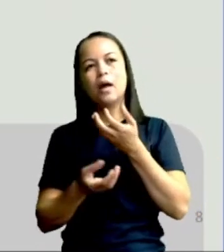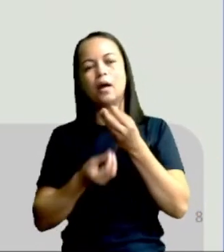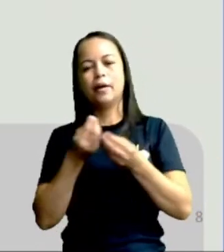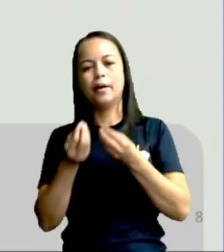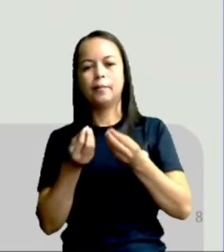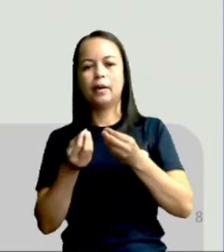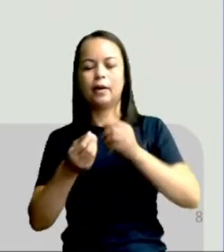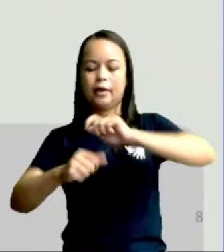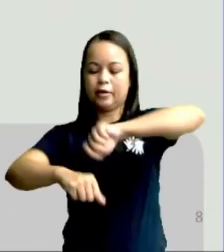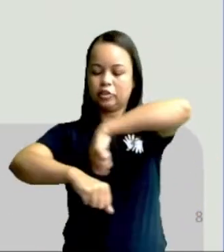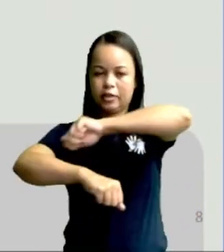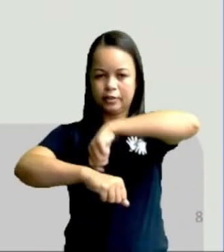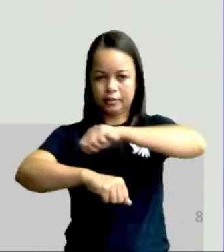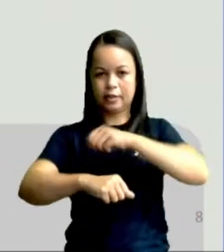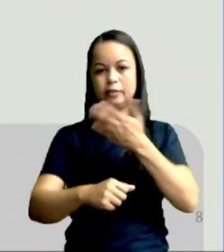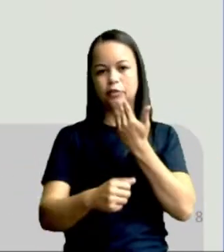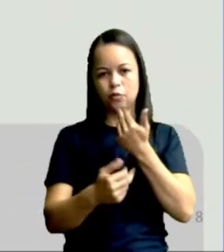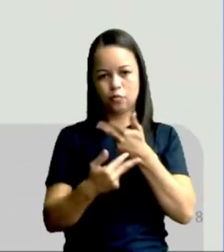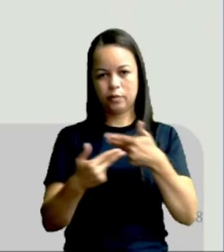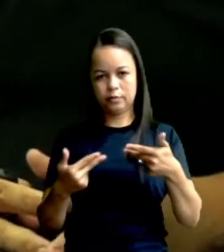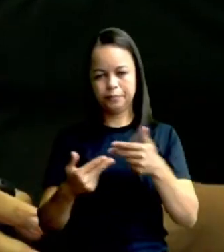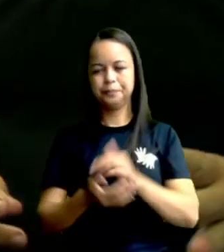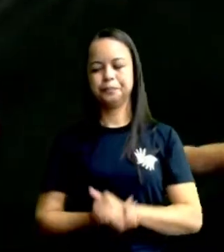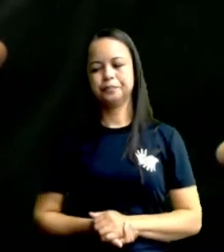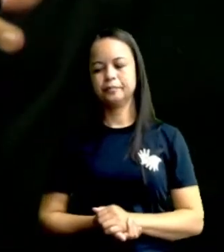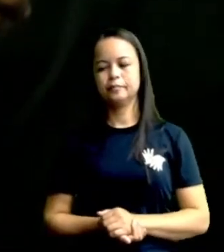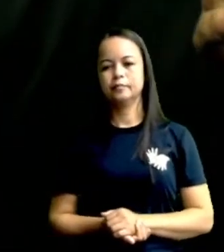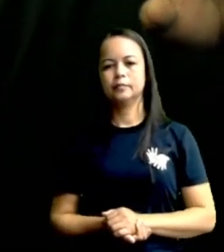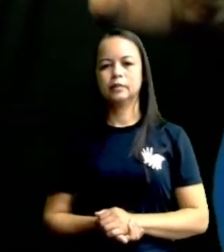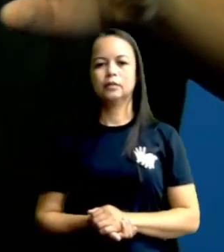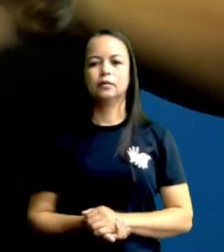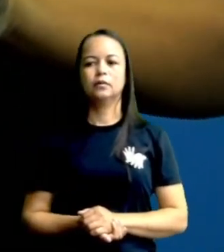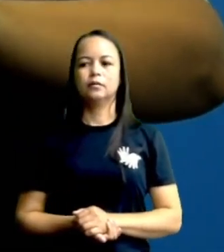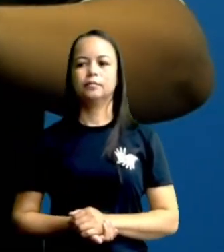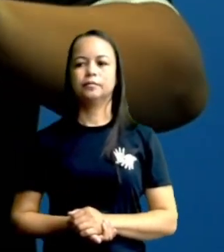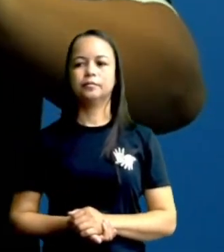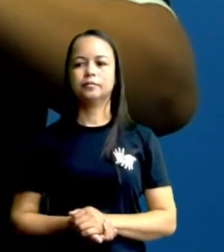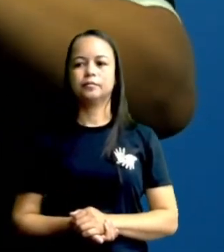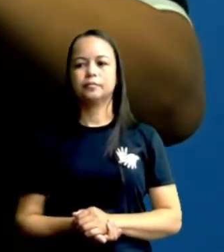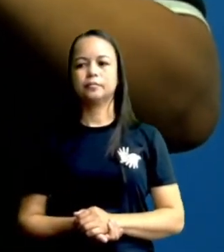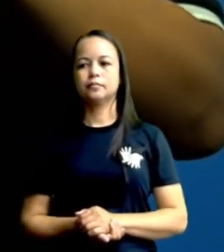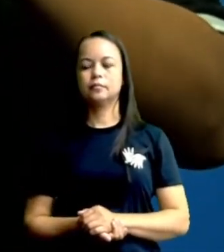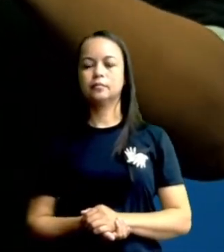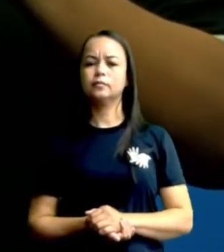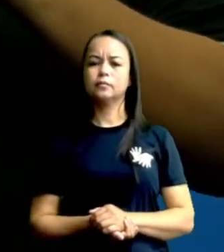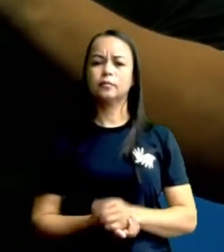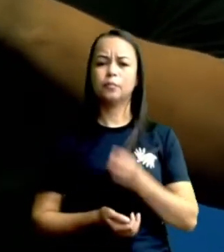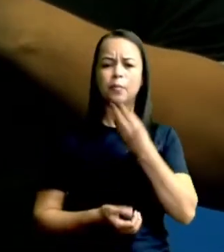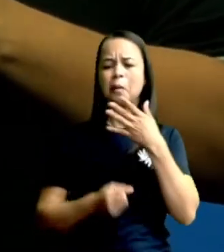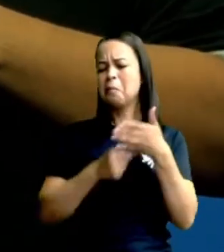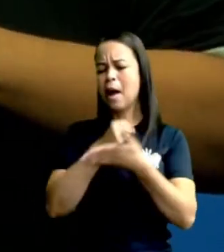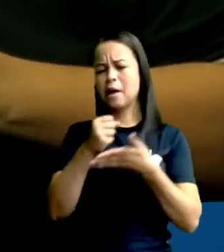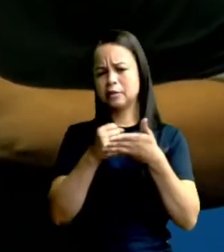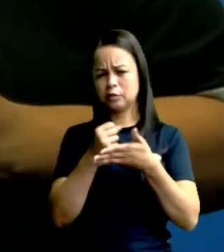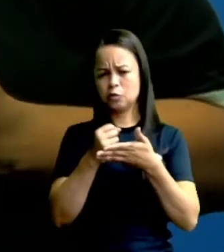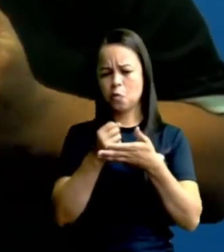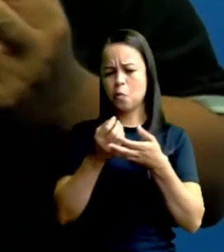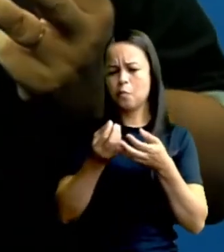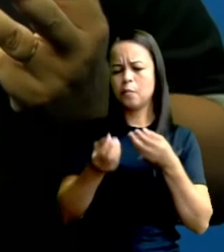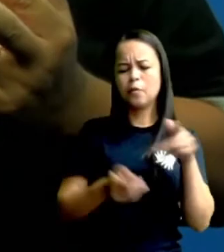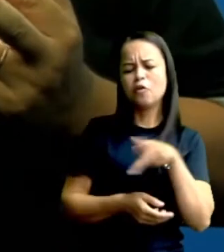receitas culinárias, tá bom, gente? Volta aqui para mim. Bem básico, como eu vou fazer, professor,